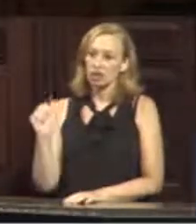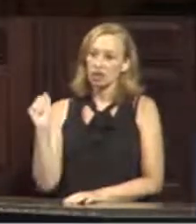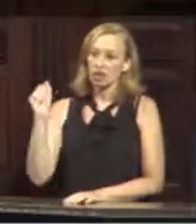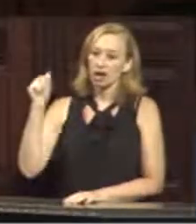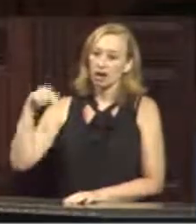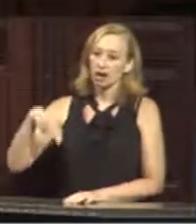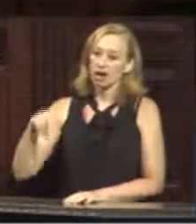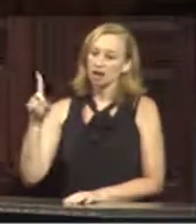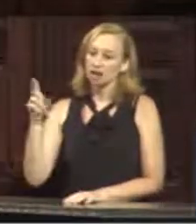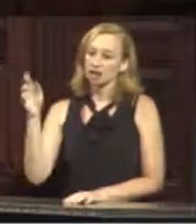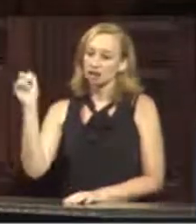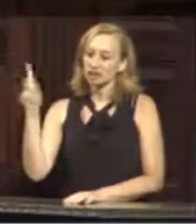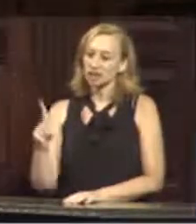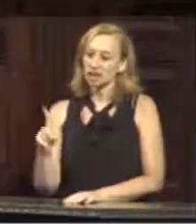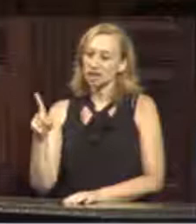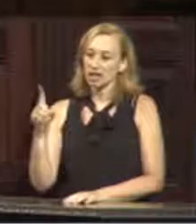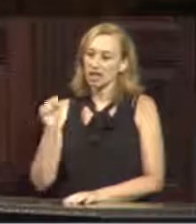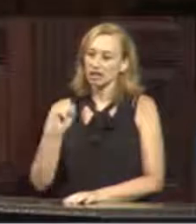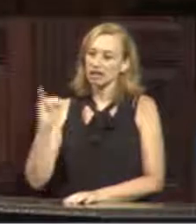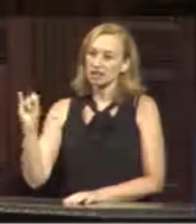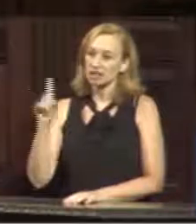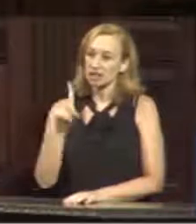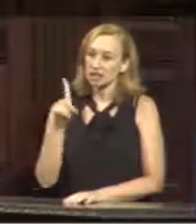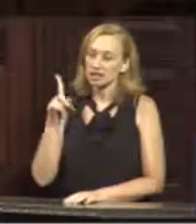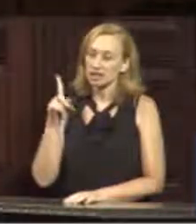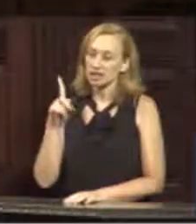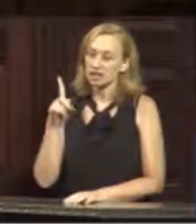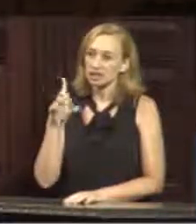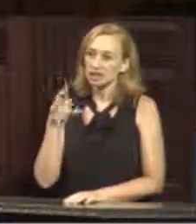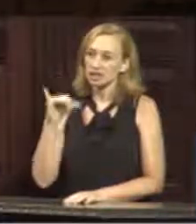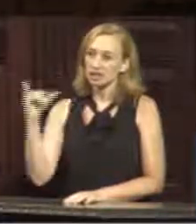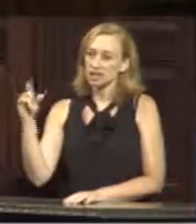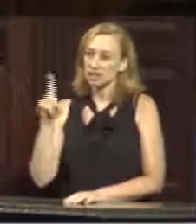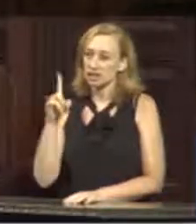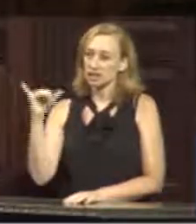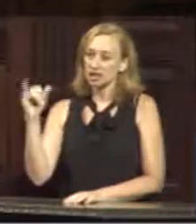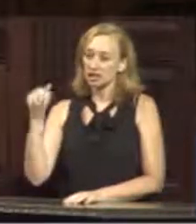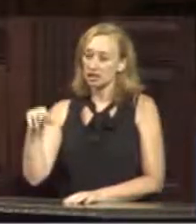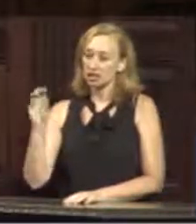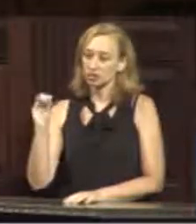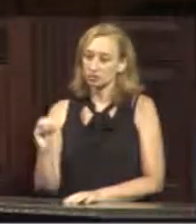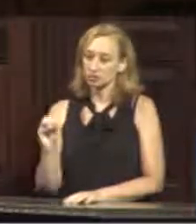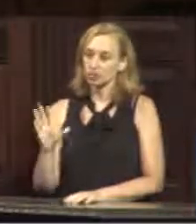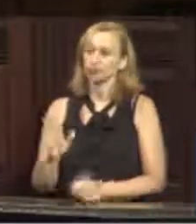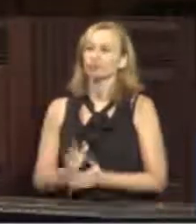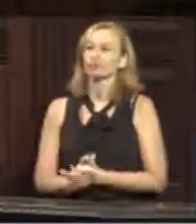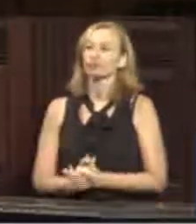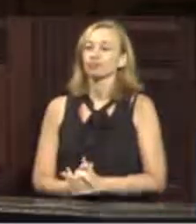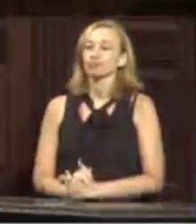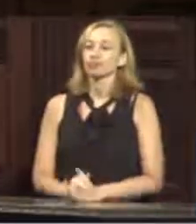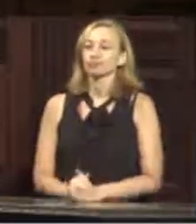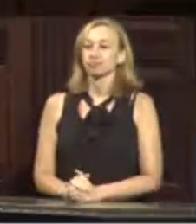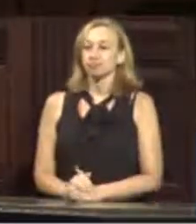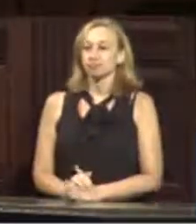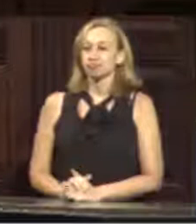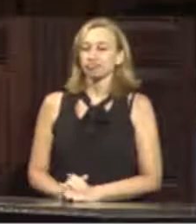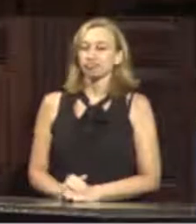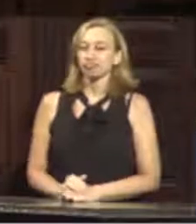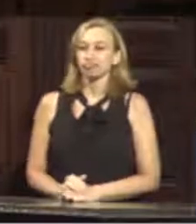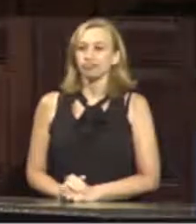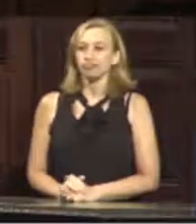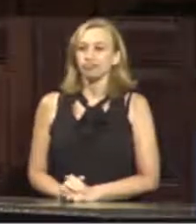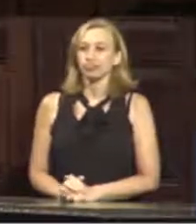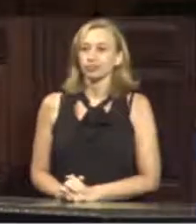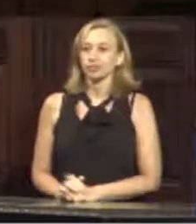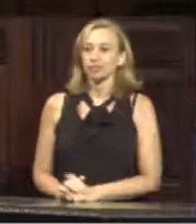e o deputado presidente André Siciliano. O tema da audiência pública